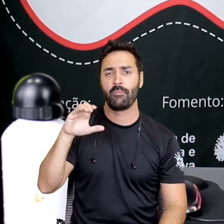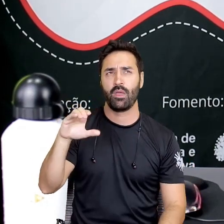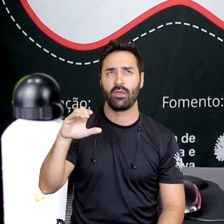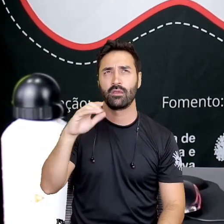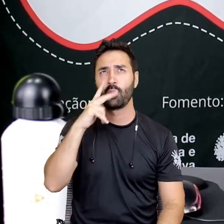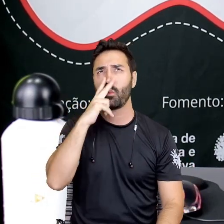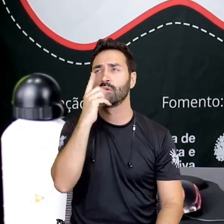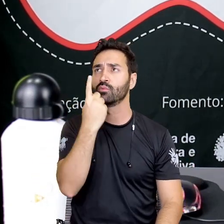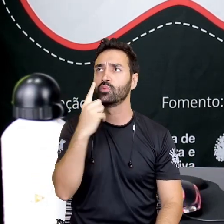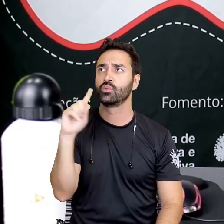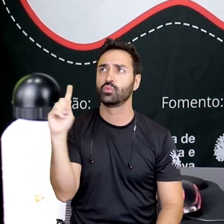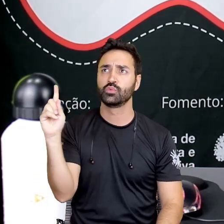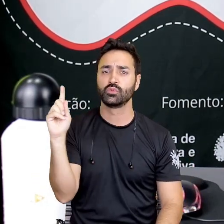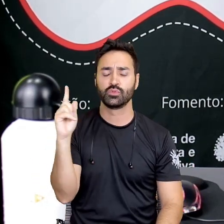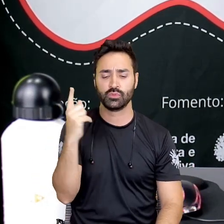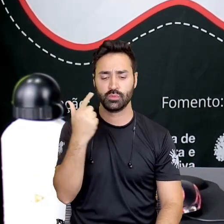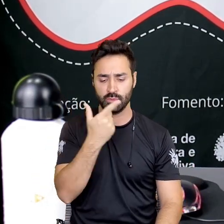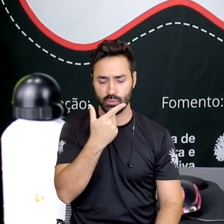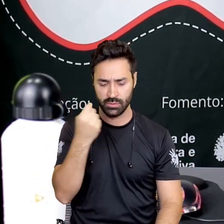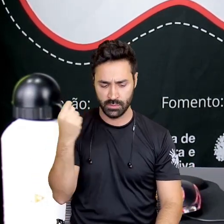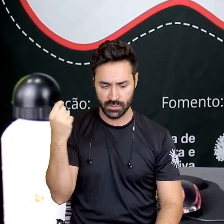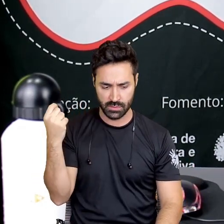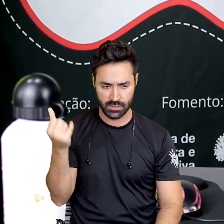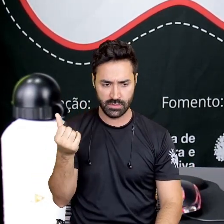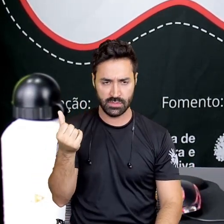engano, a última aconteceu no ano de